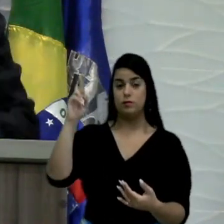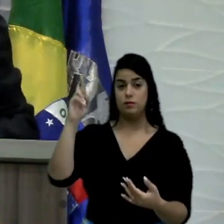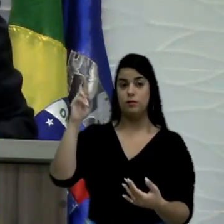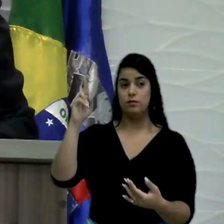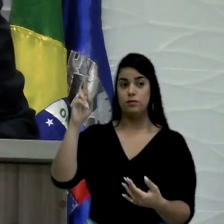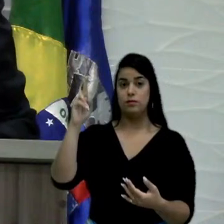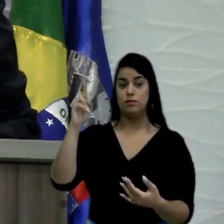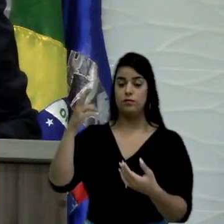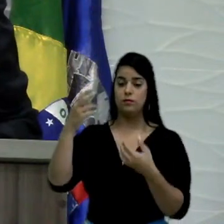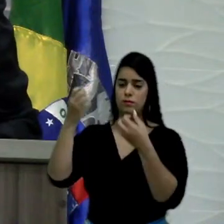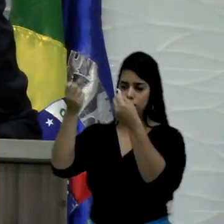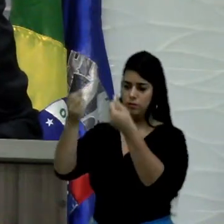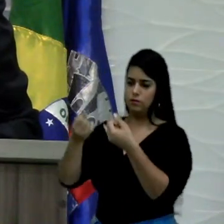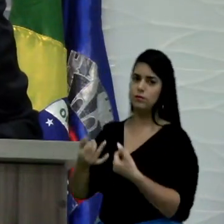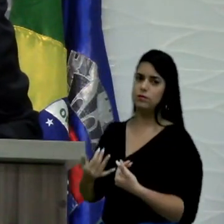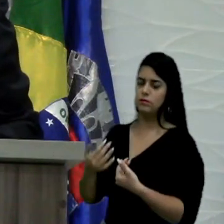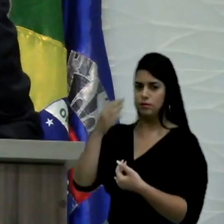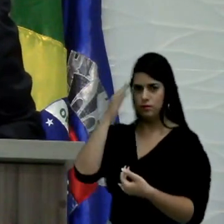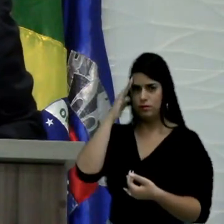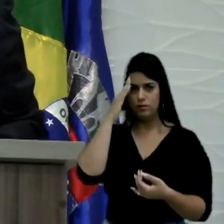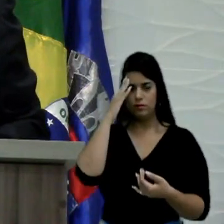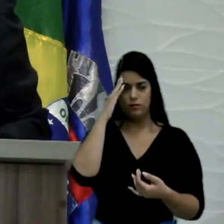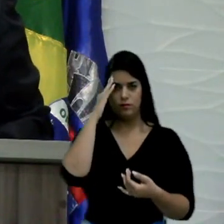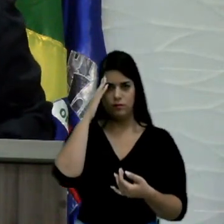nos passou, inclusive em áudio.